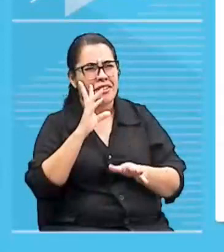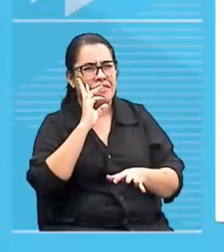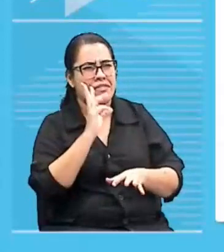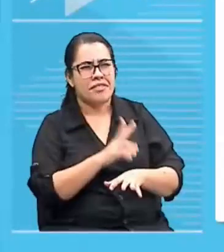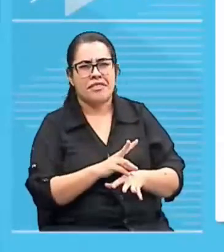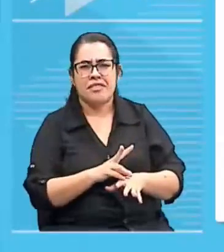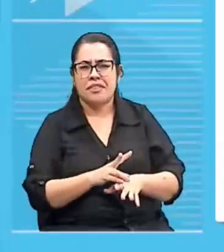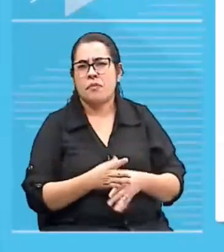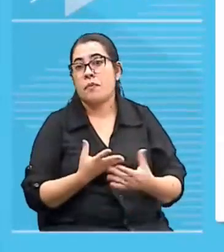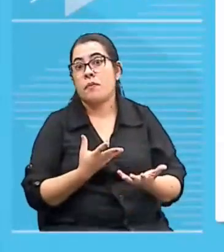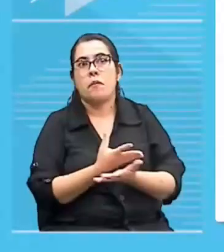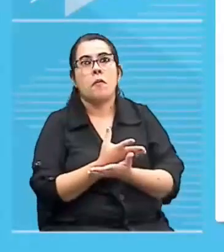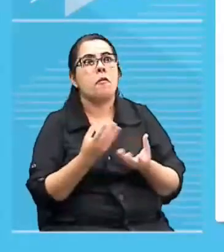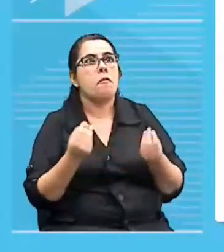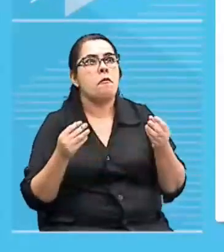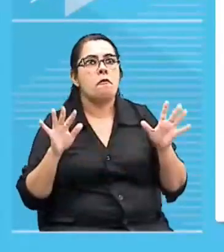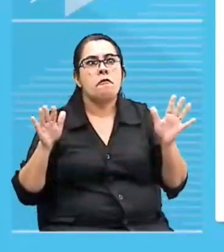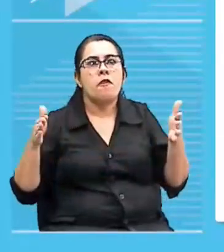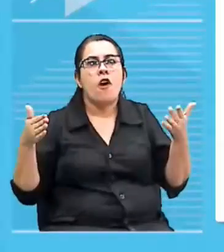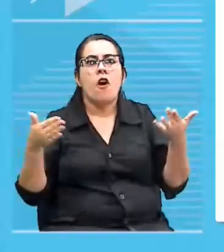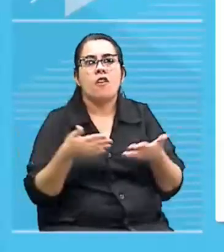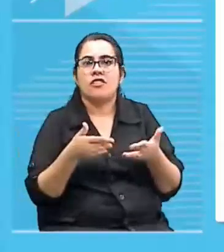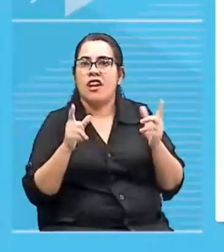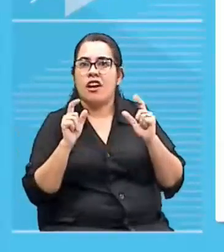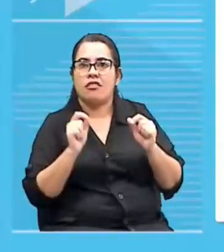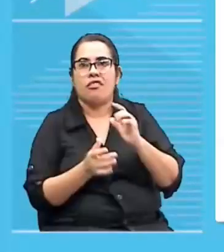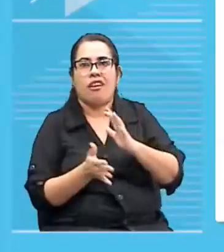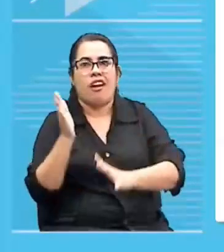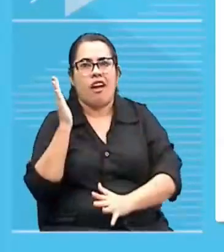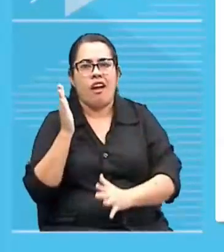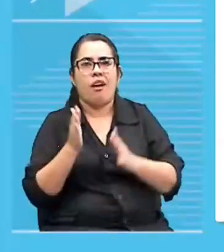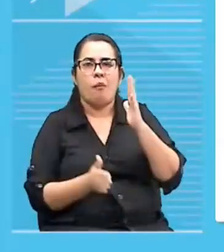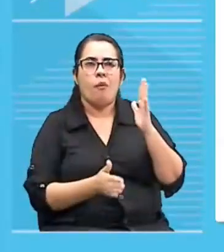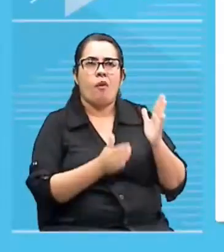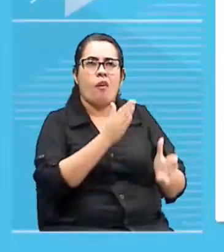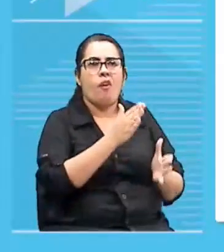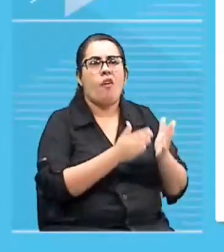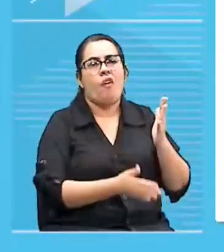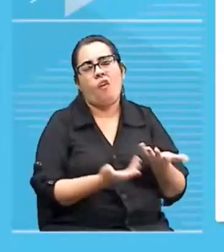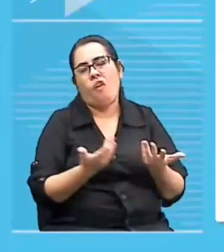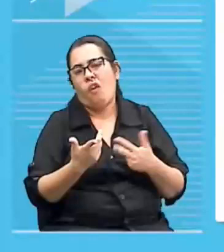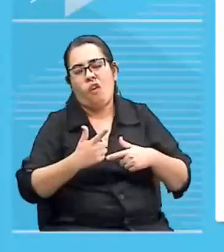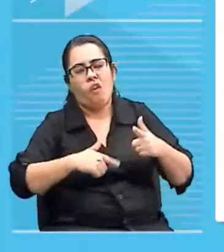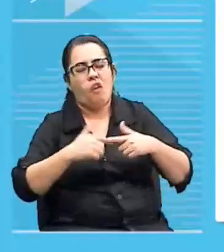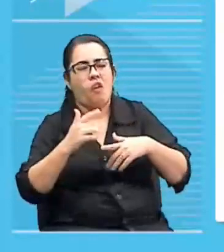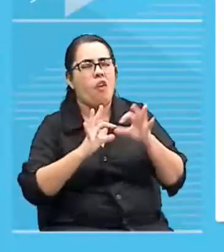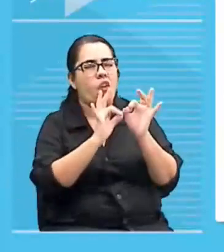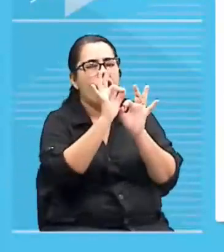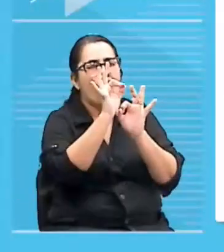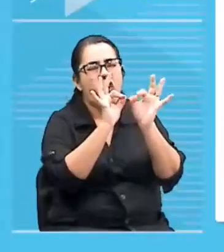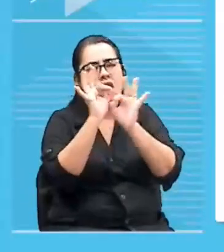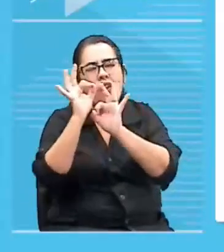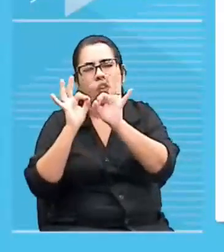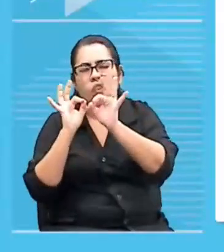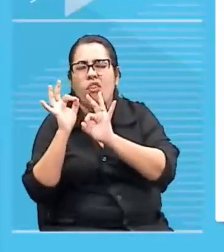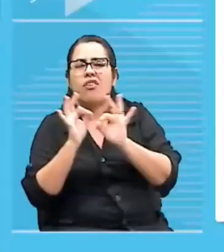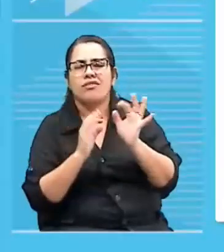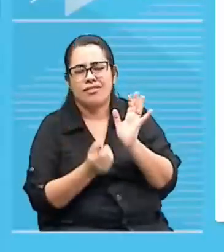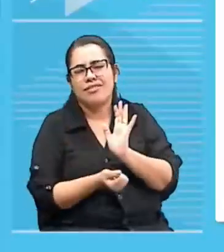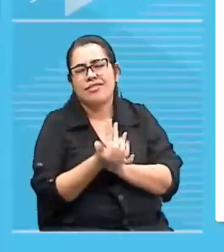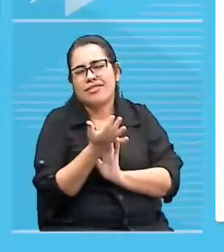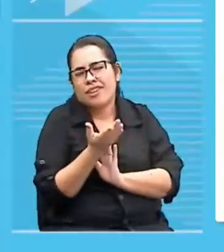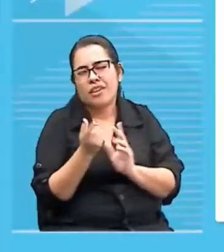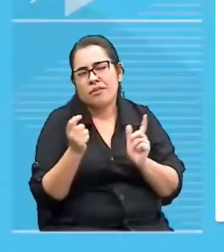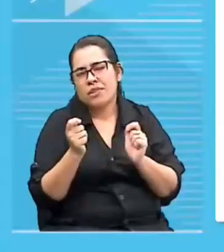impressão 3D, mas muito mais voltado para robôs, para objetos de decoração,